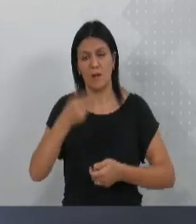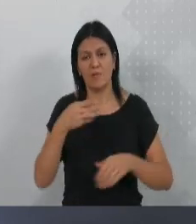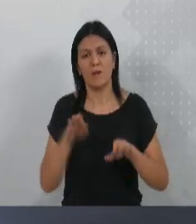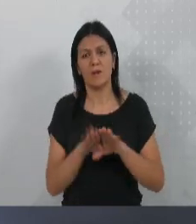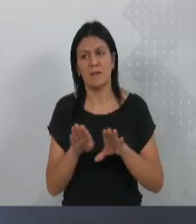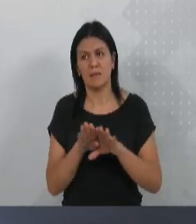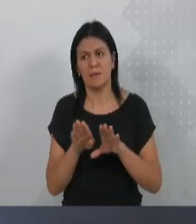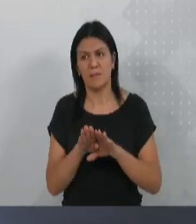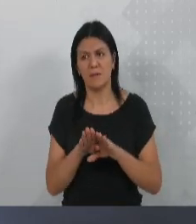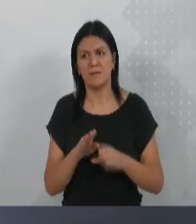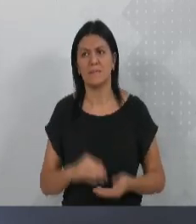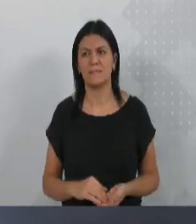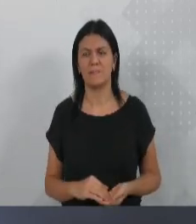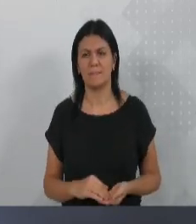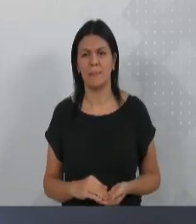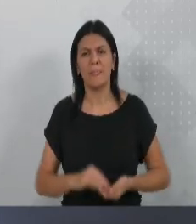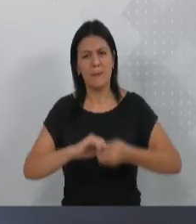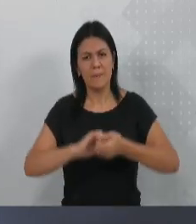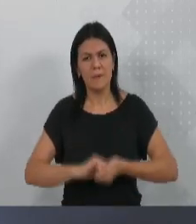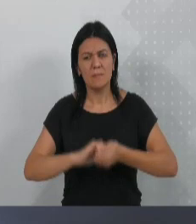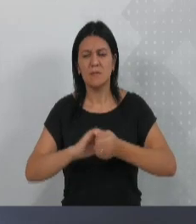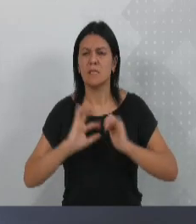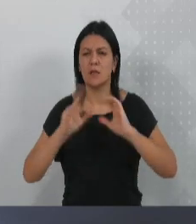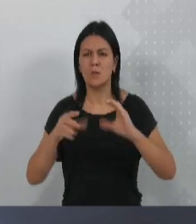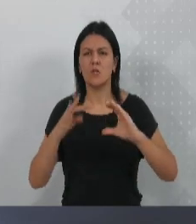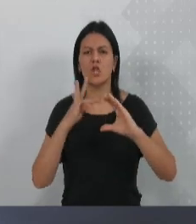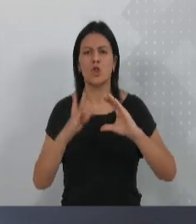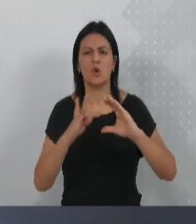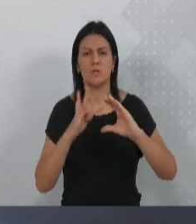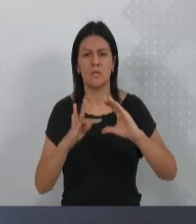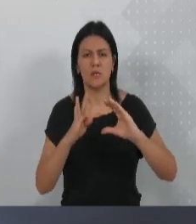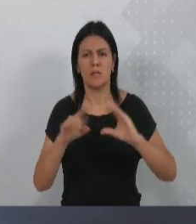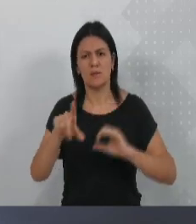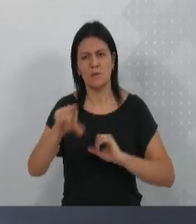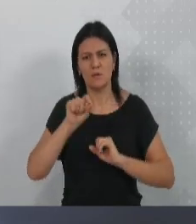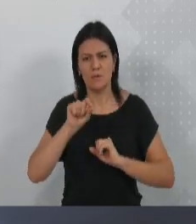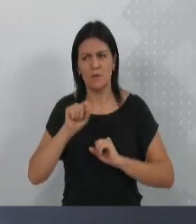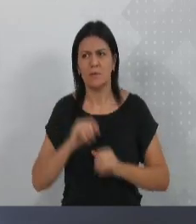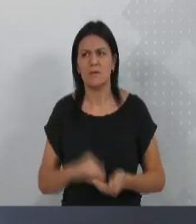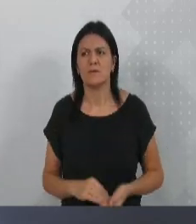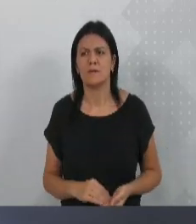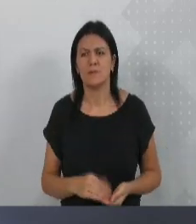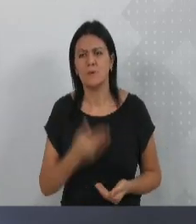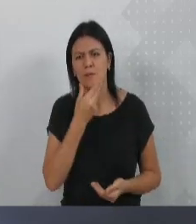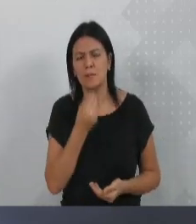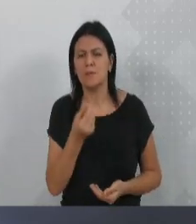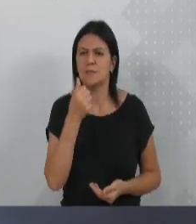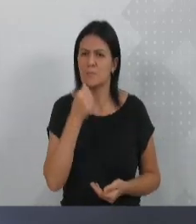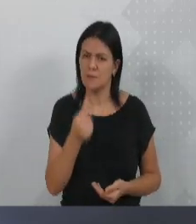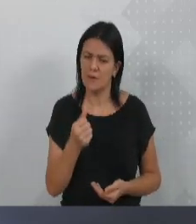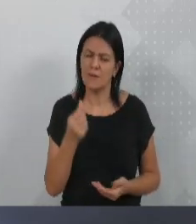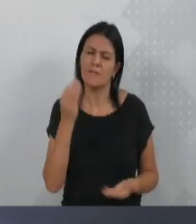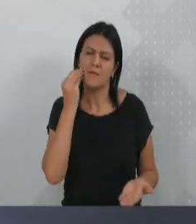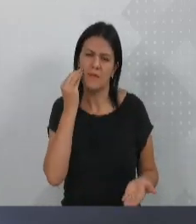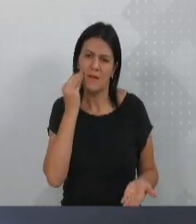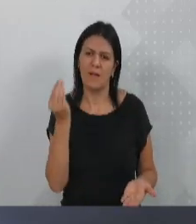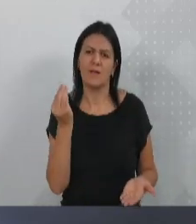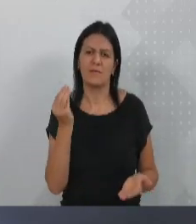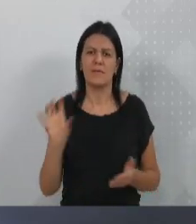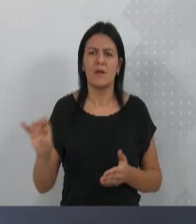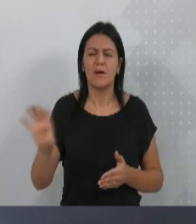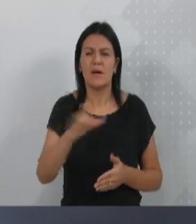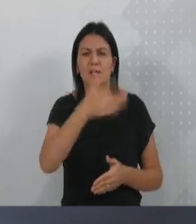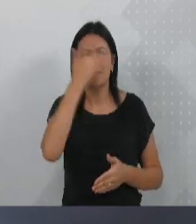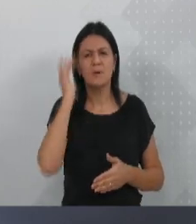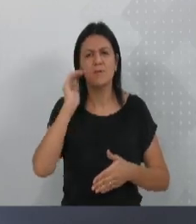forma cumprimentar parabenizar todos os conselheiros conselheiras tutelar eleitos eleitas obviamente os eleitores